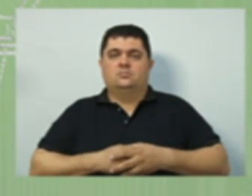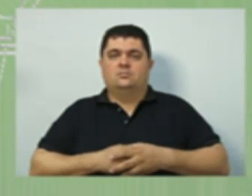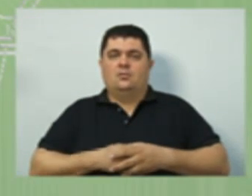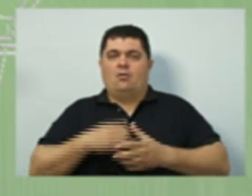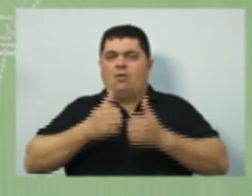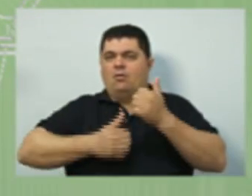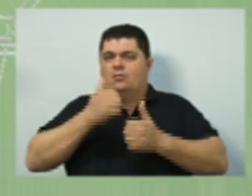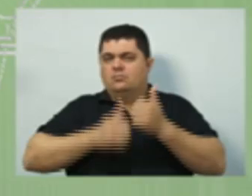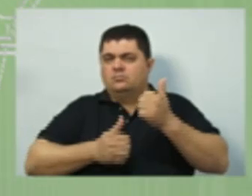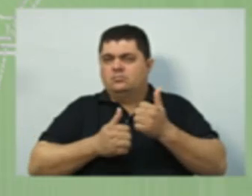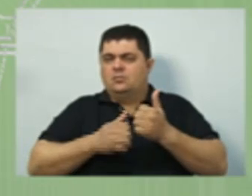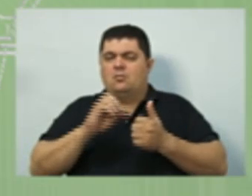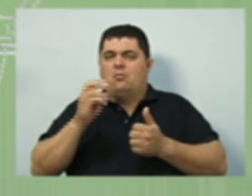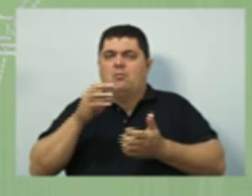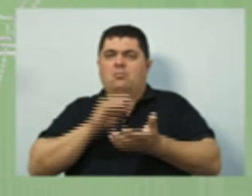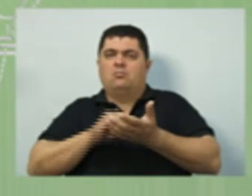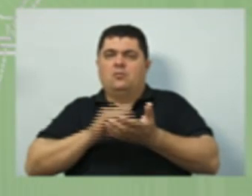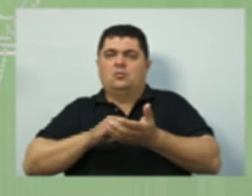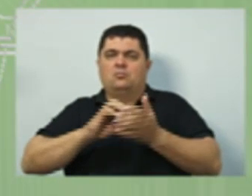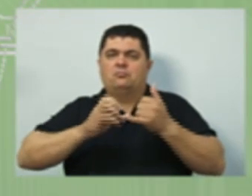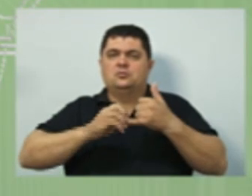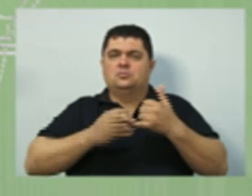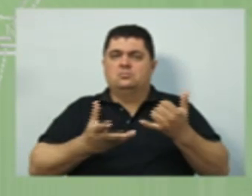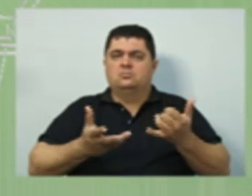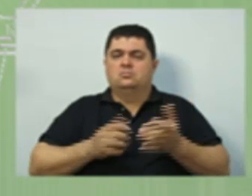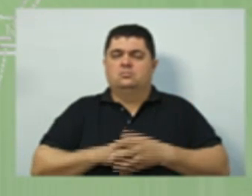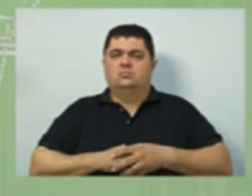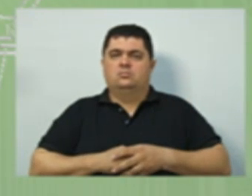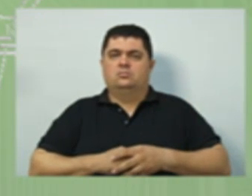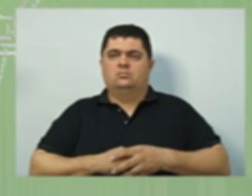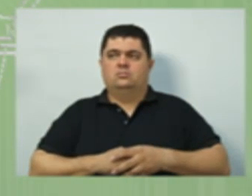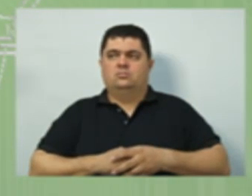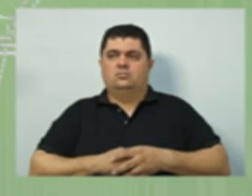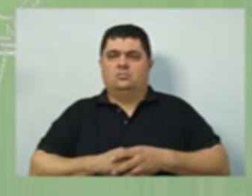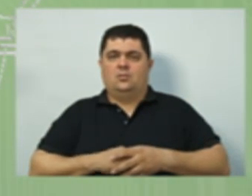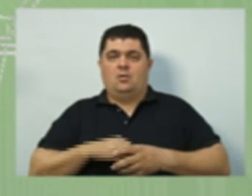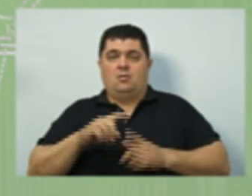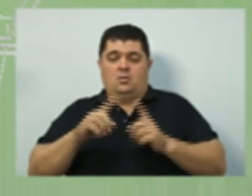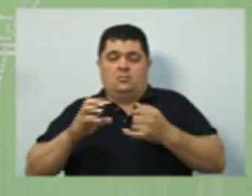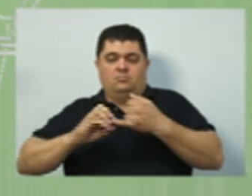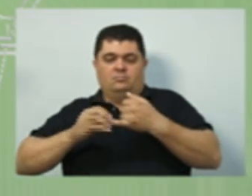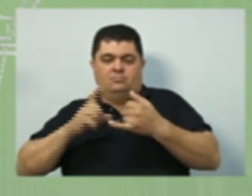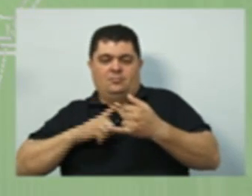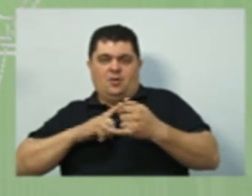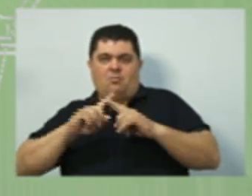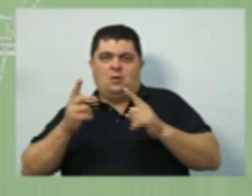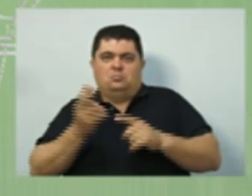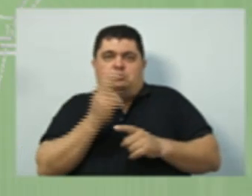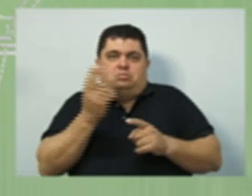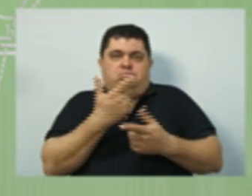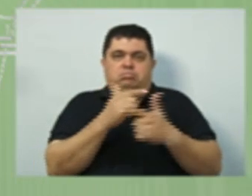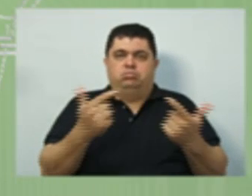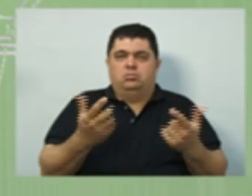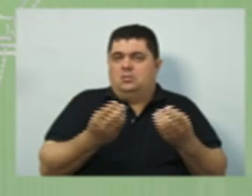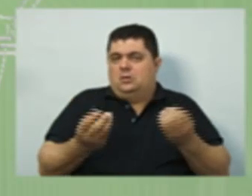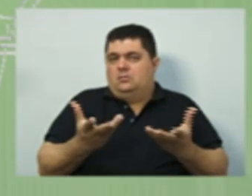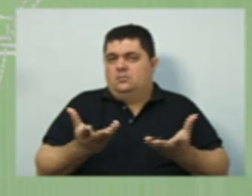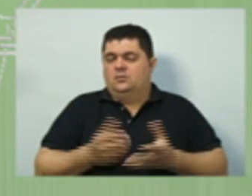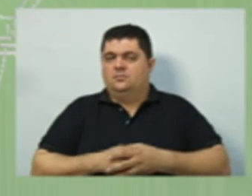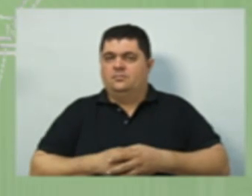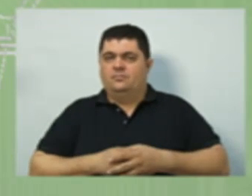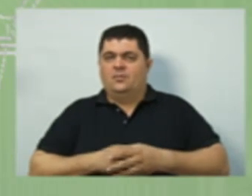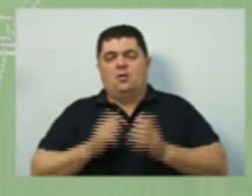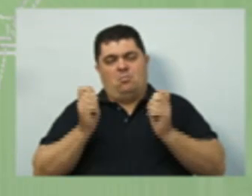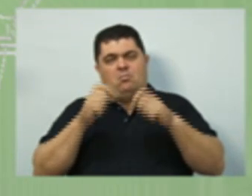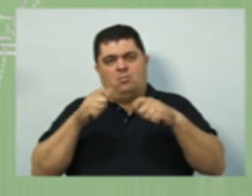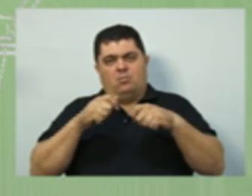arroz? Ou se faltou o feijão? Ou se tem o feijão, mas faltou o suco? Você ainda